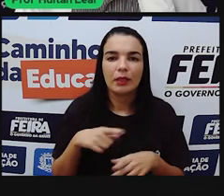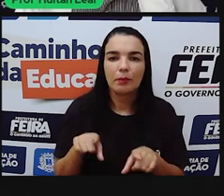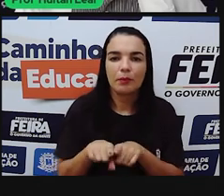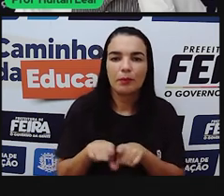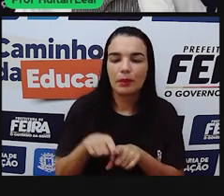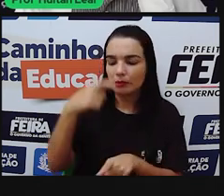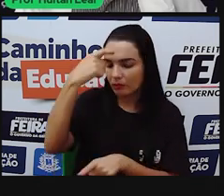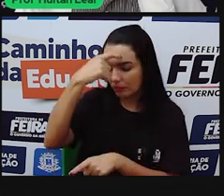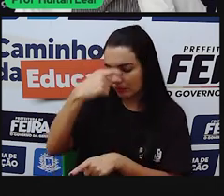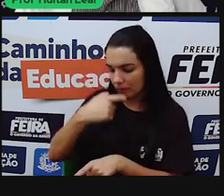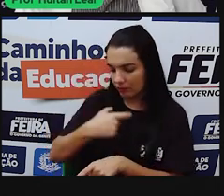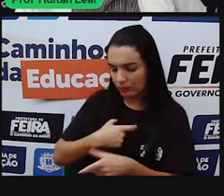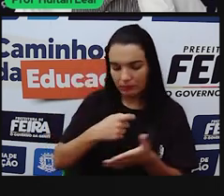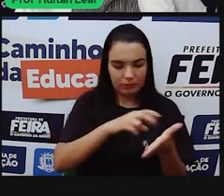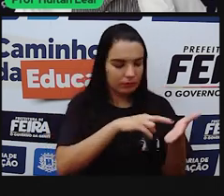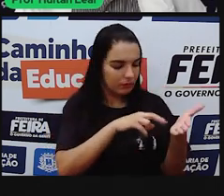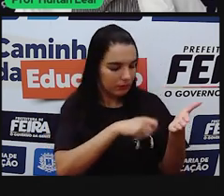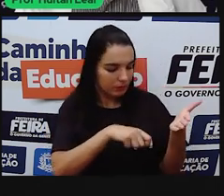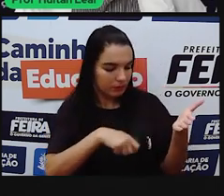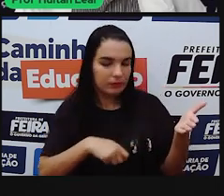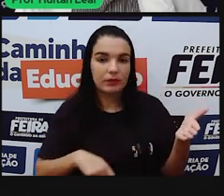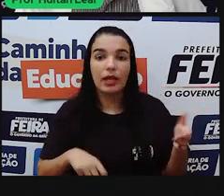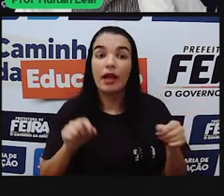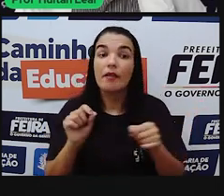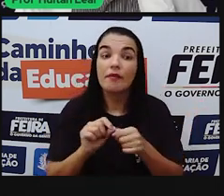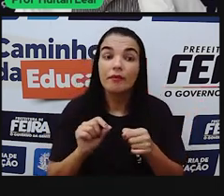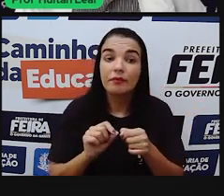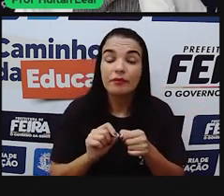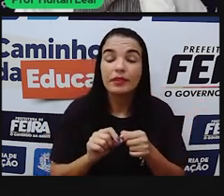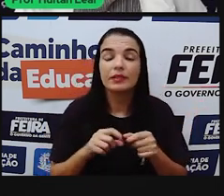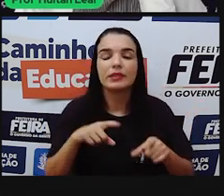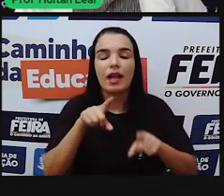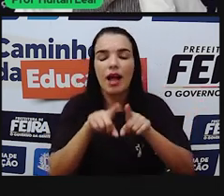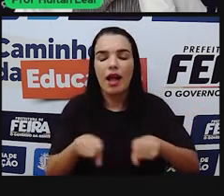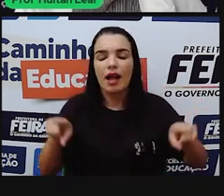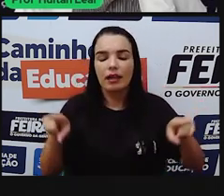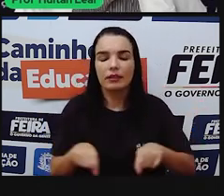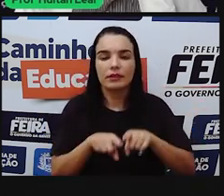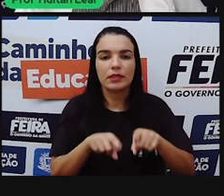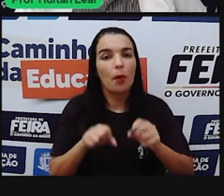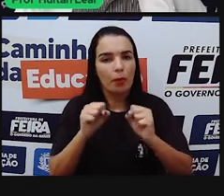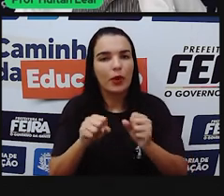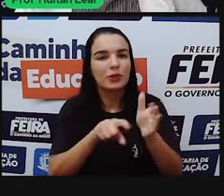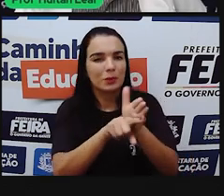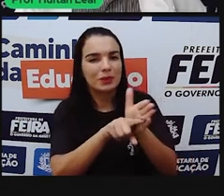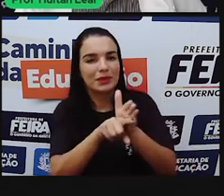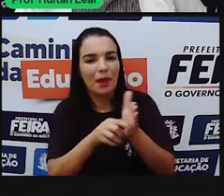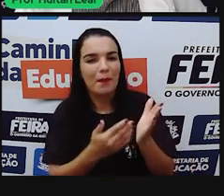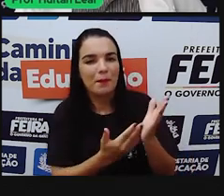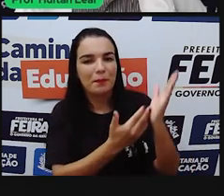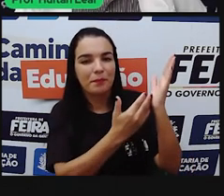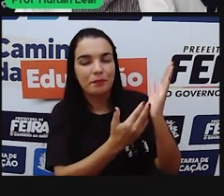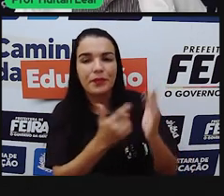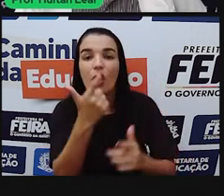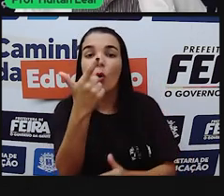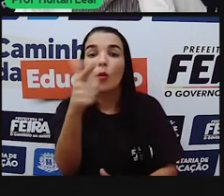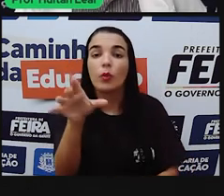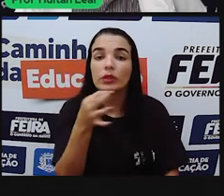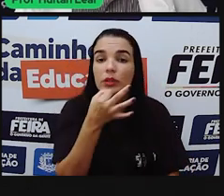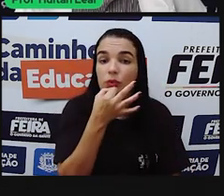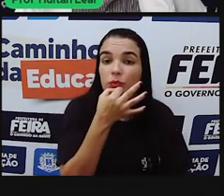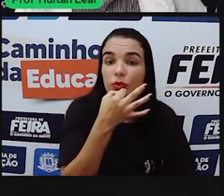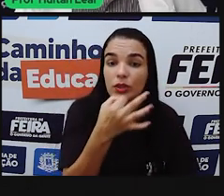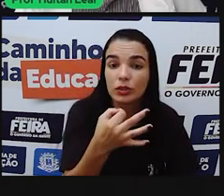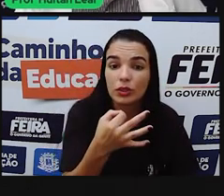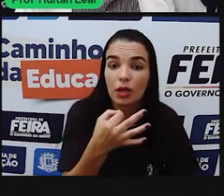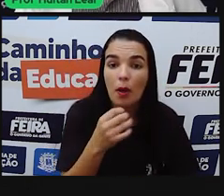fala sobre canção. Se você se interessar, pode pesquisar. Uma outra dica